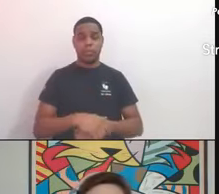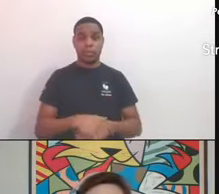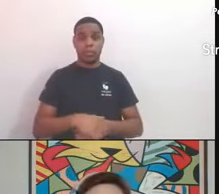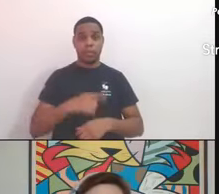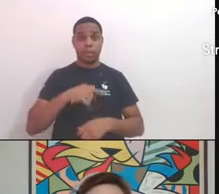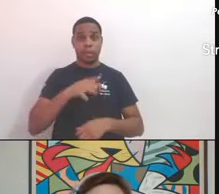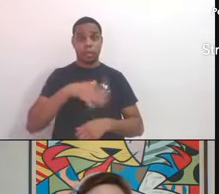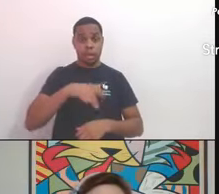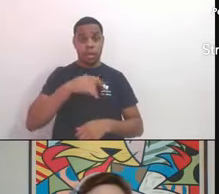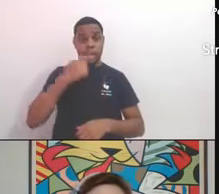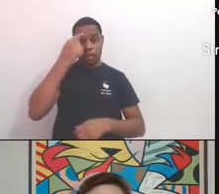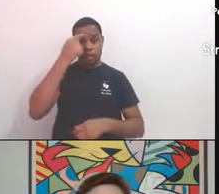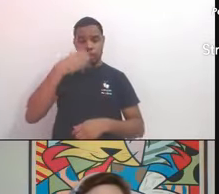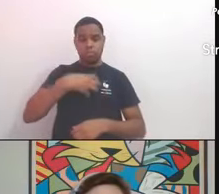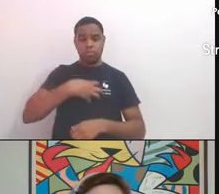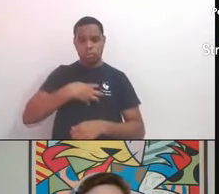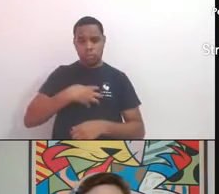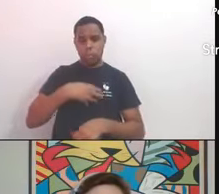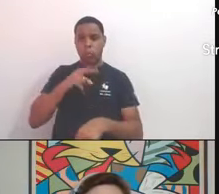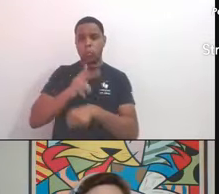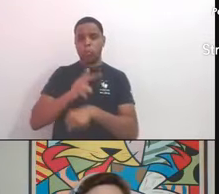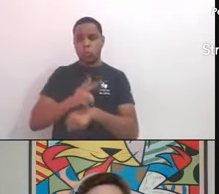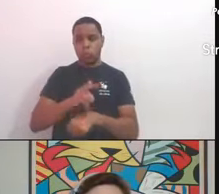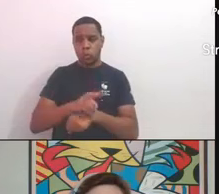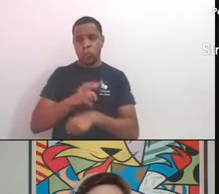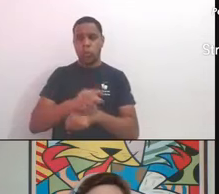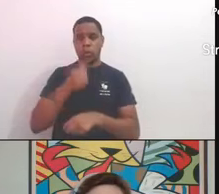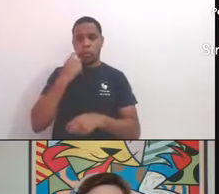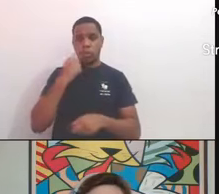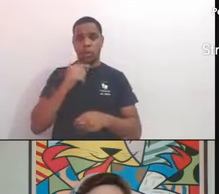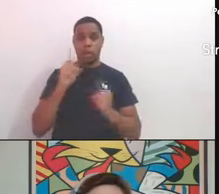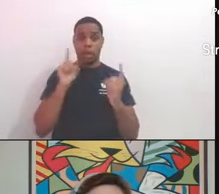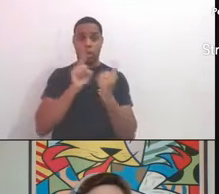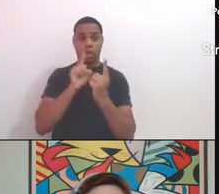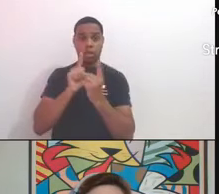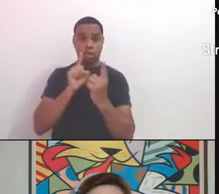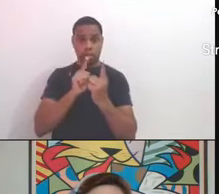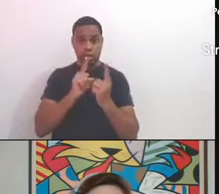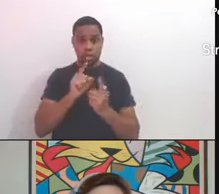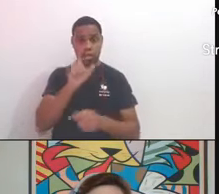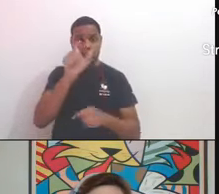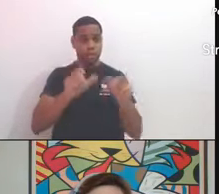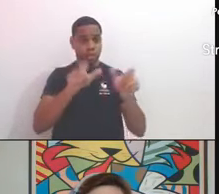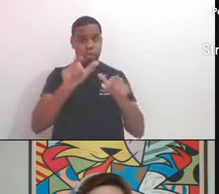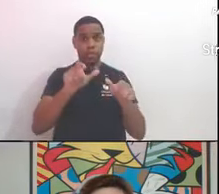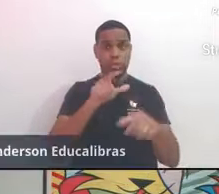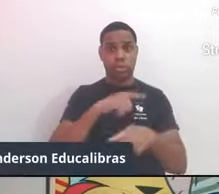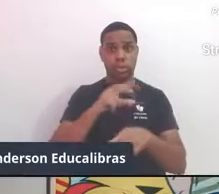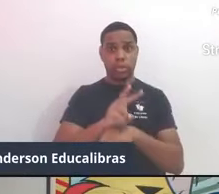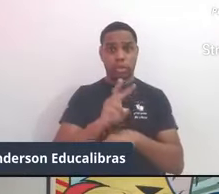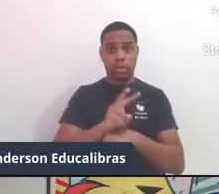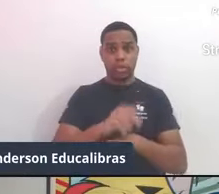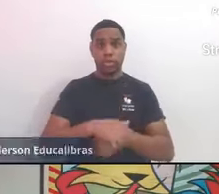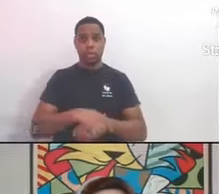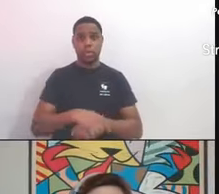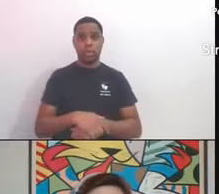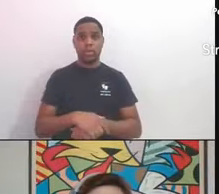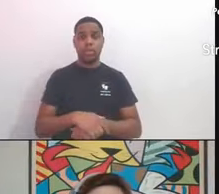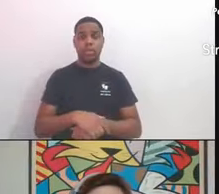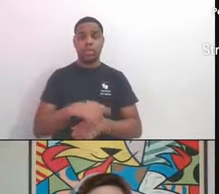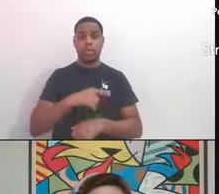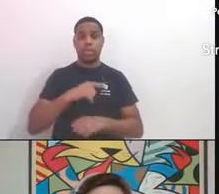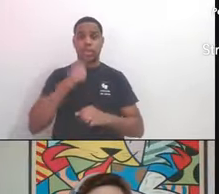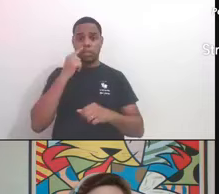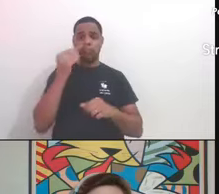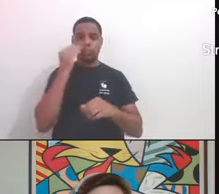do seu bem-estar, do ponto de vista do atendimento, do ponto de vista do esforço pela absoluta